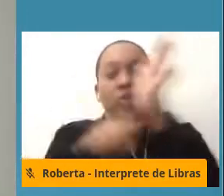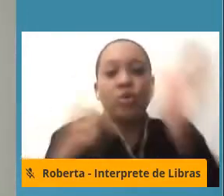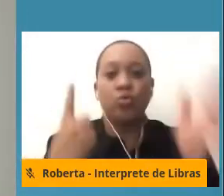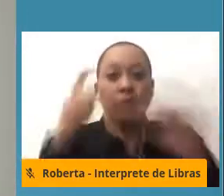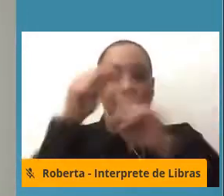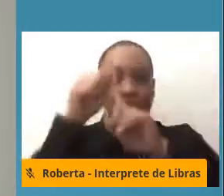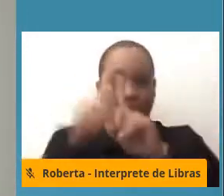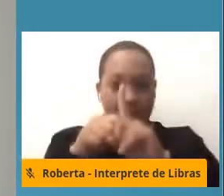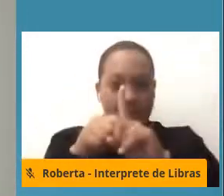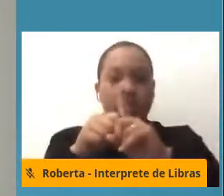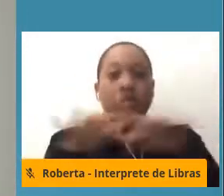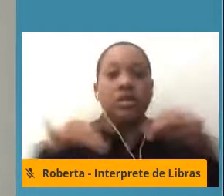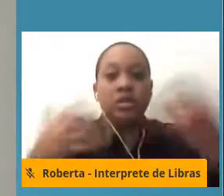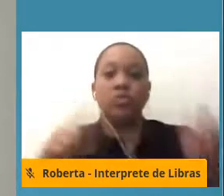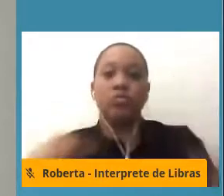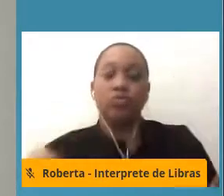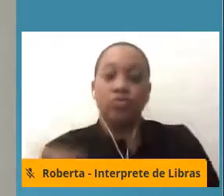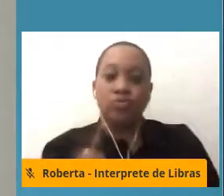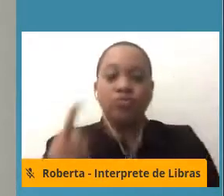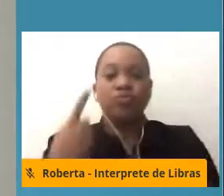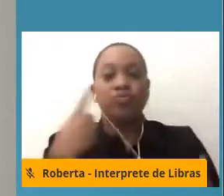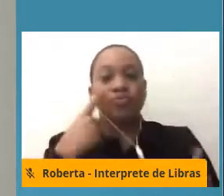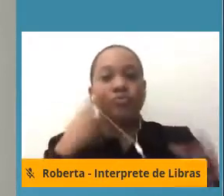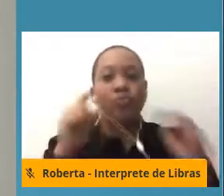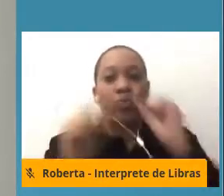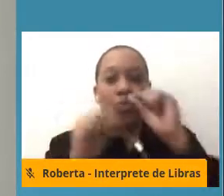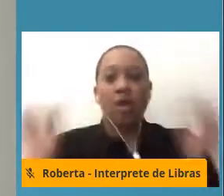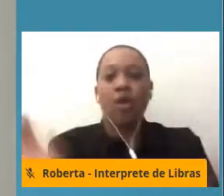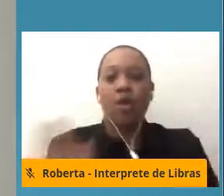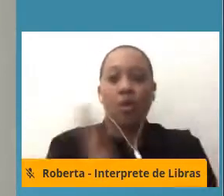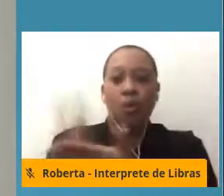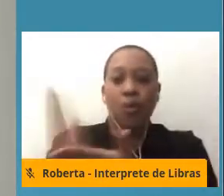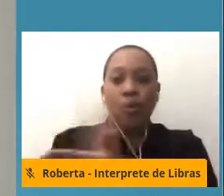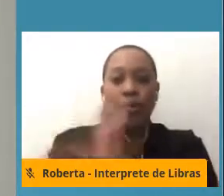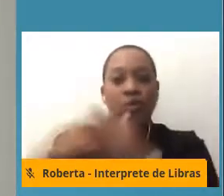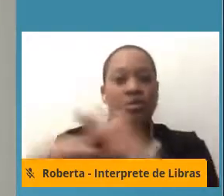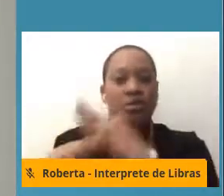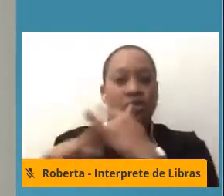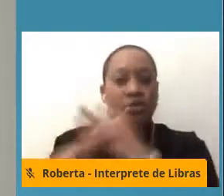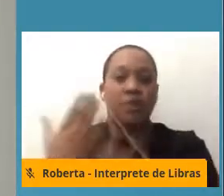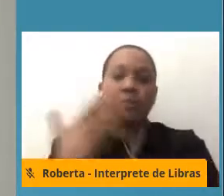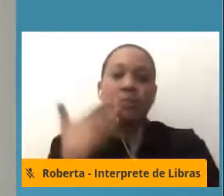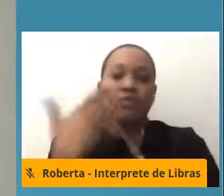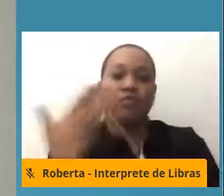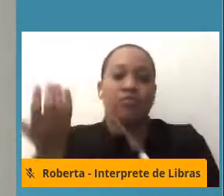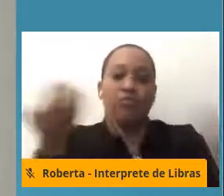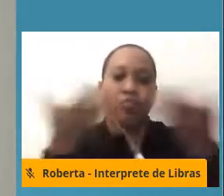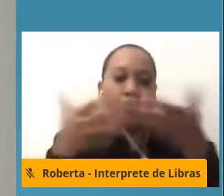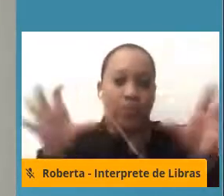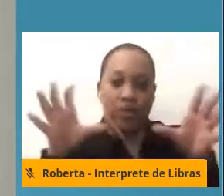E aí a gente, algumas cidades preferiram não fazer, não se envolver esse ano no evento.